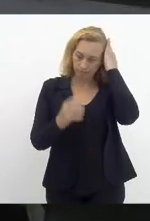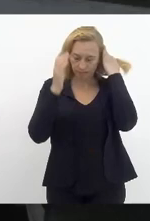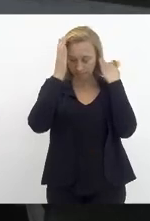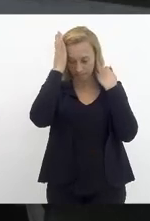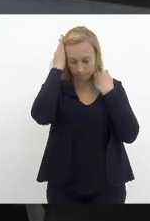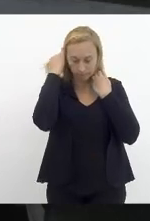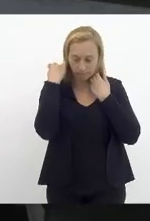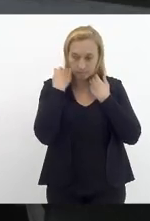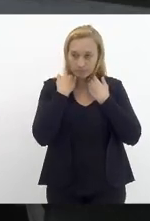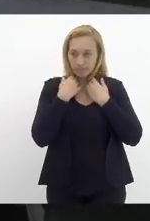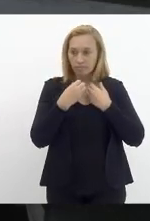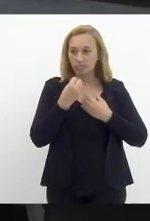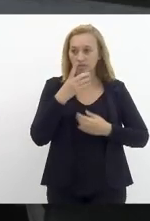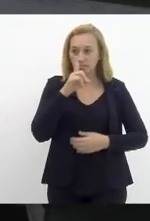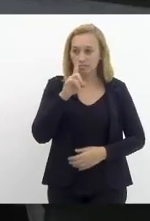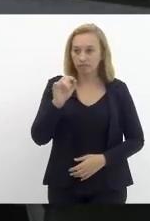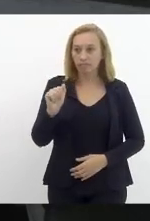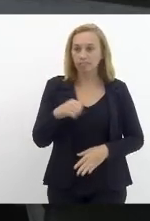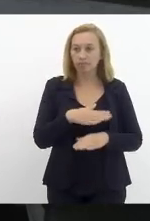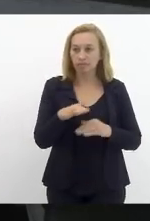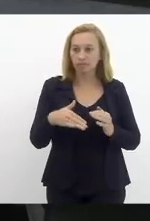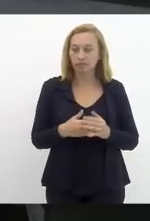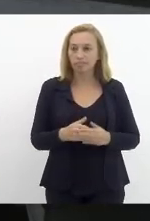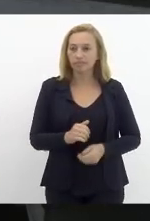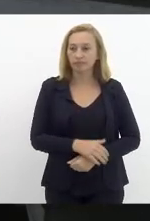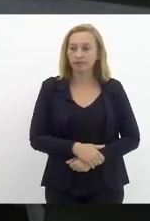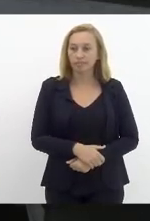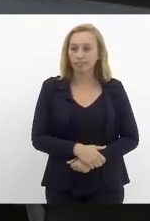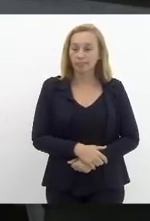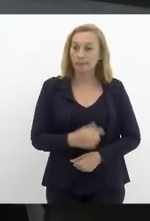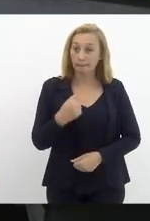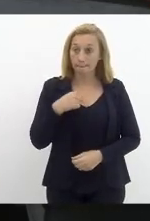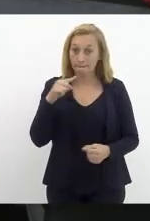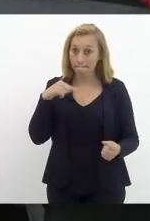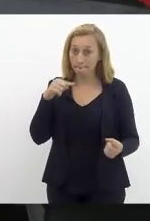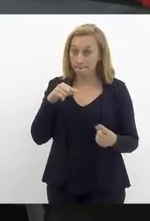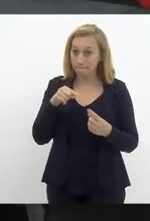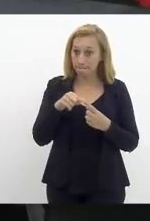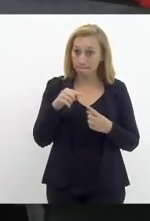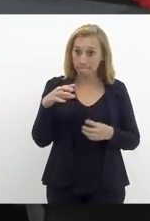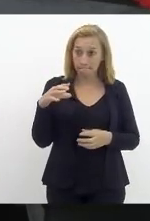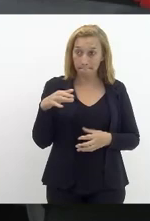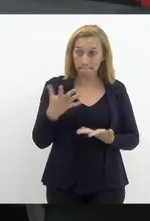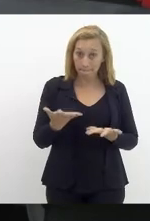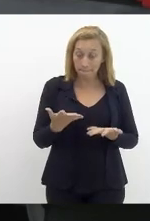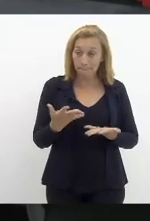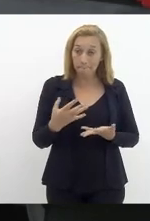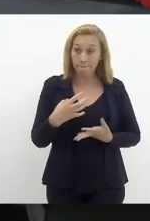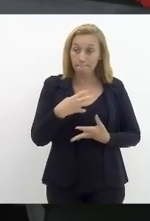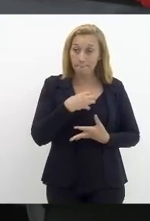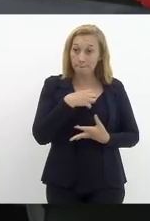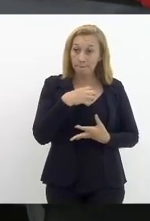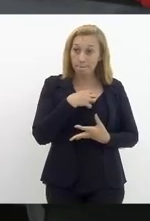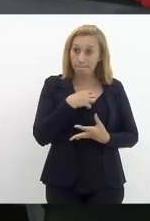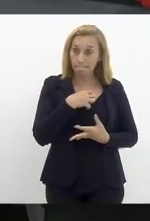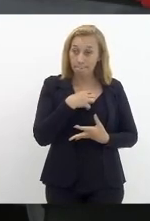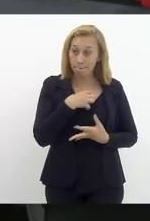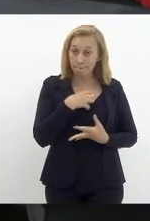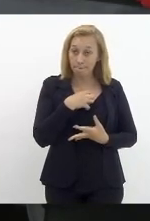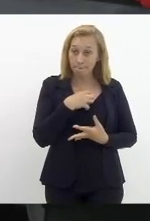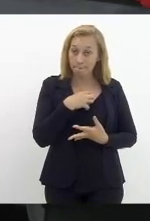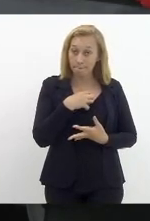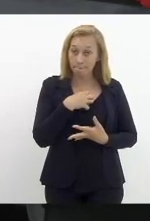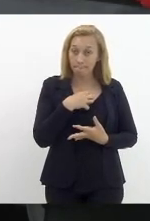Bom dia a todas e todos. Eu vou tentar ser objetiva, porque me sinto muito contemplada com as